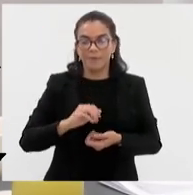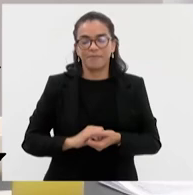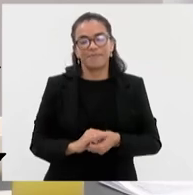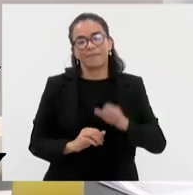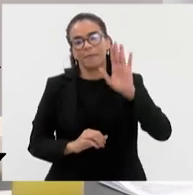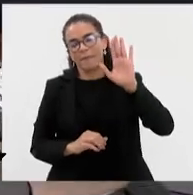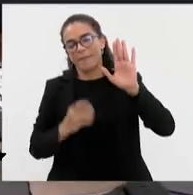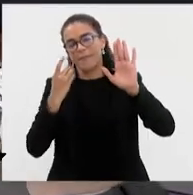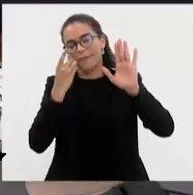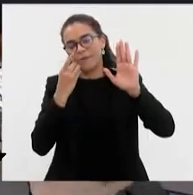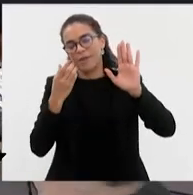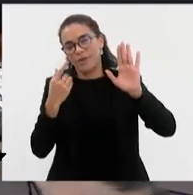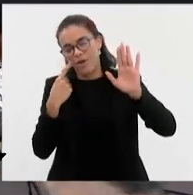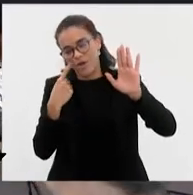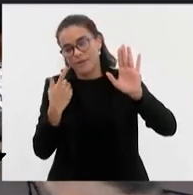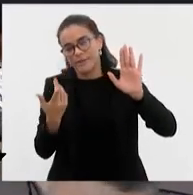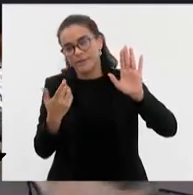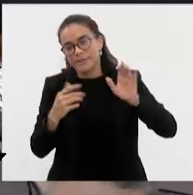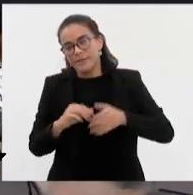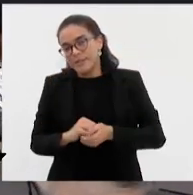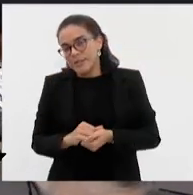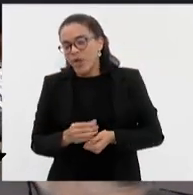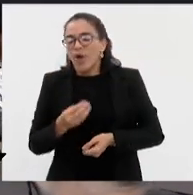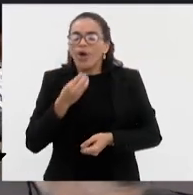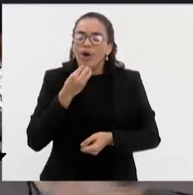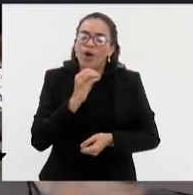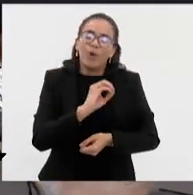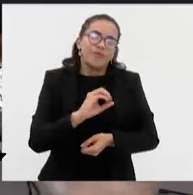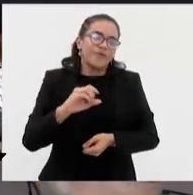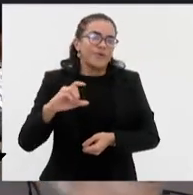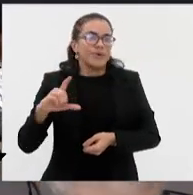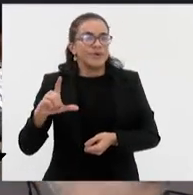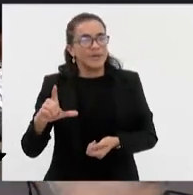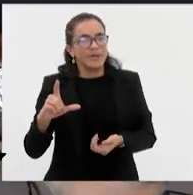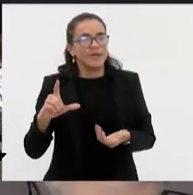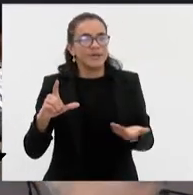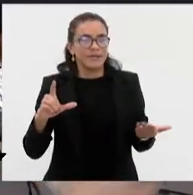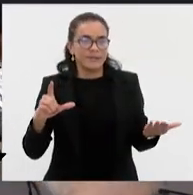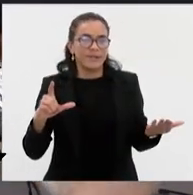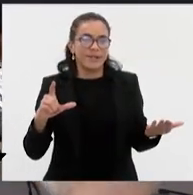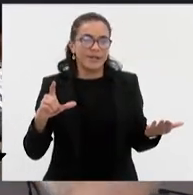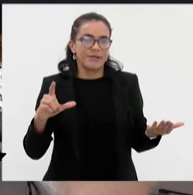Deputado, olha só. Claro que Vossa Excelência,